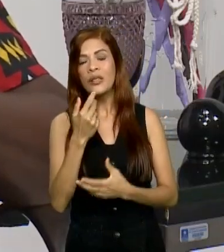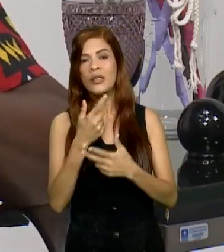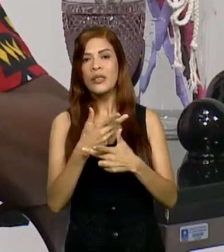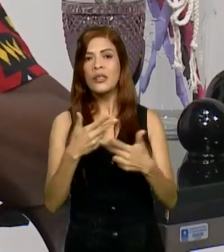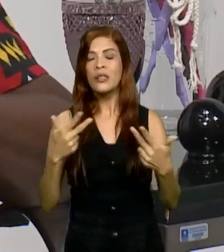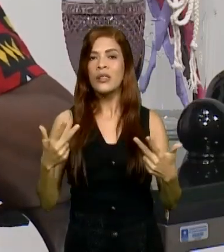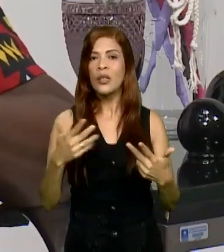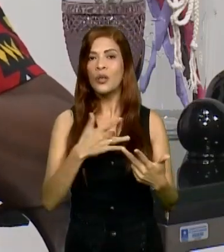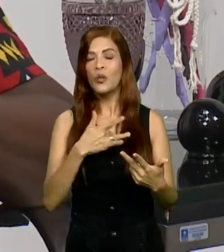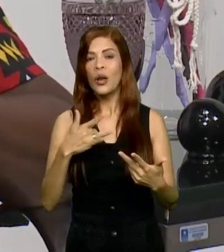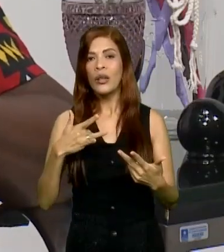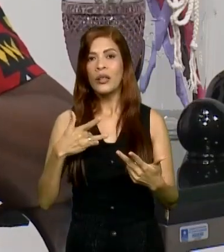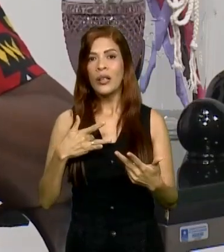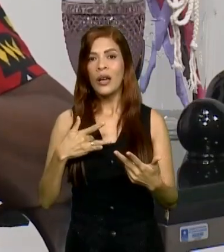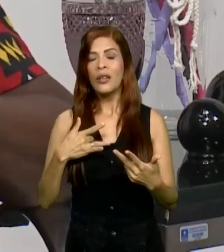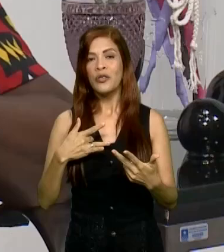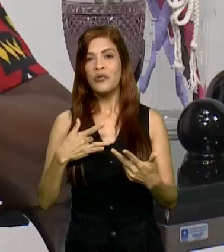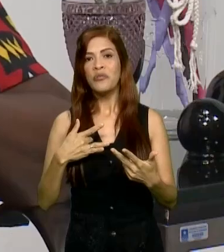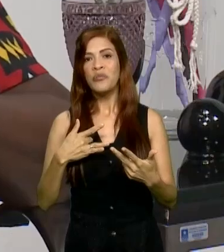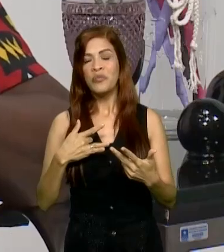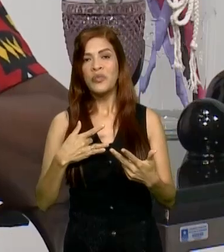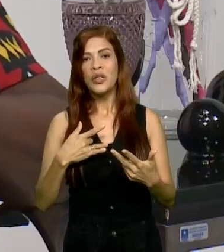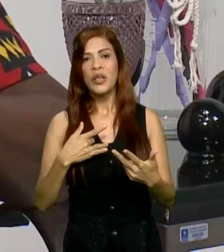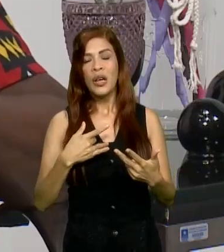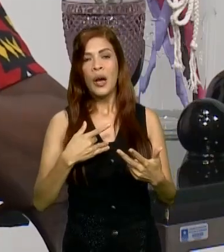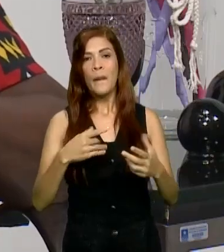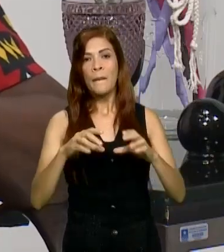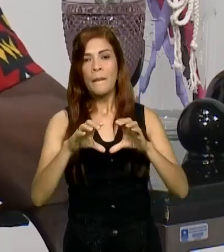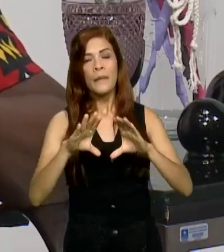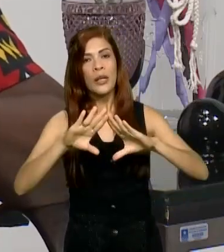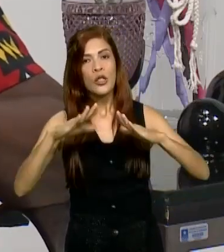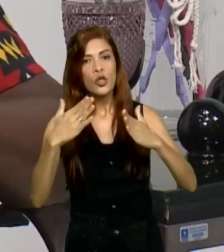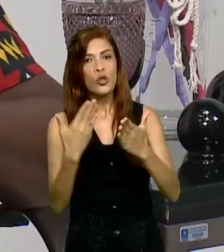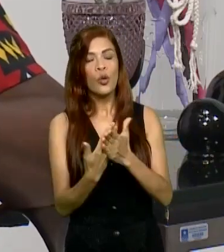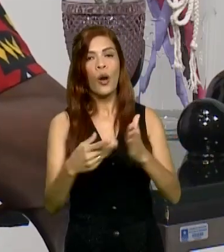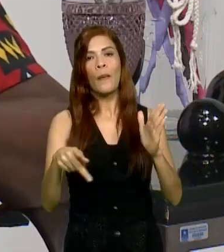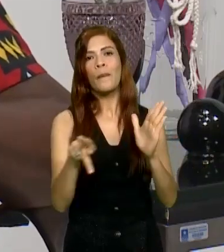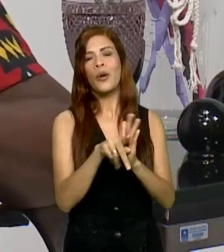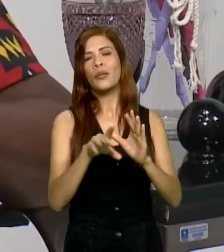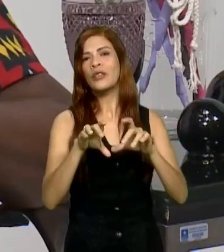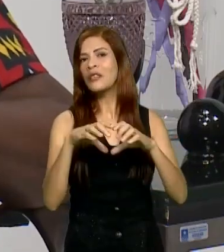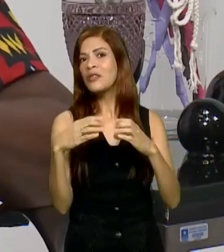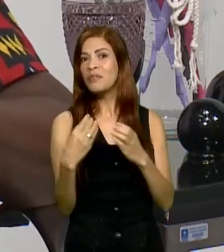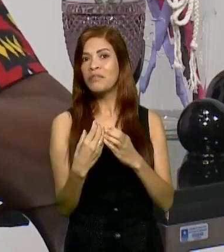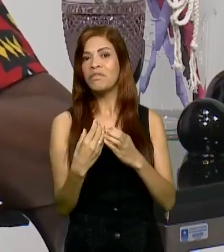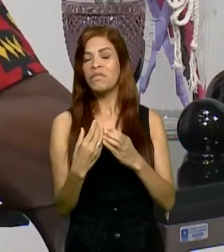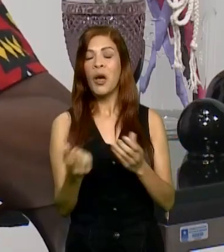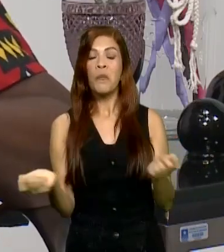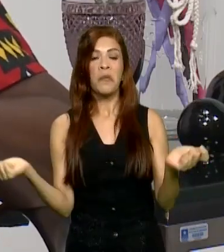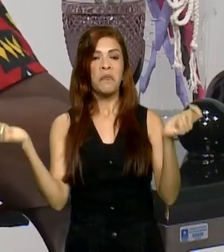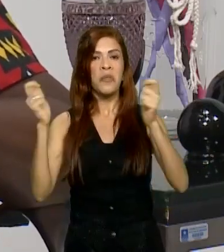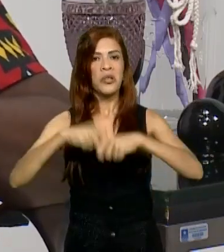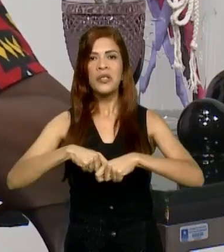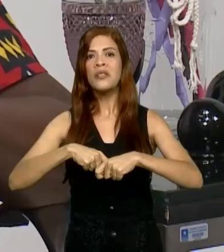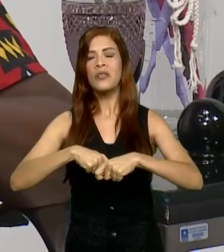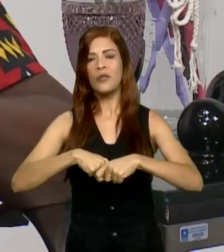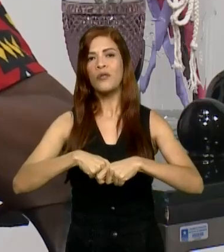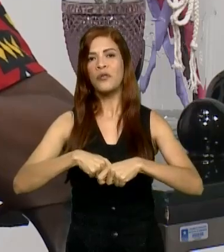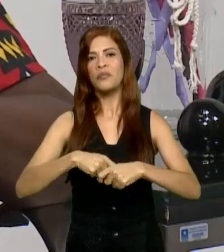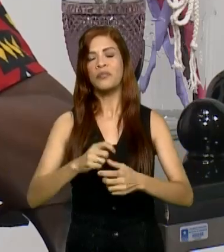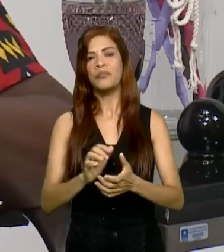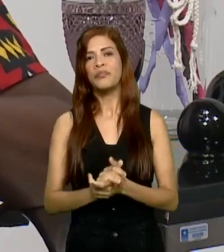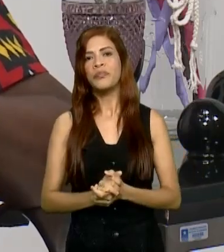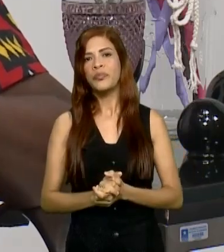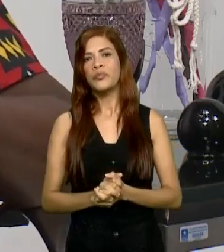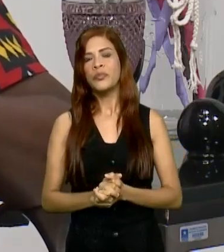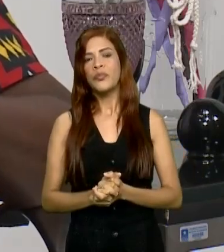os alunos na escola da própria comunidade. Então, isso é mais outra potencialidade de gerar uma alimentação de qualidade para